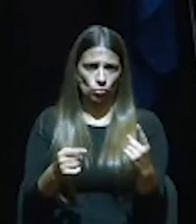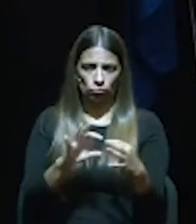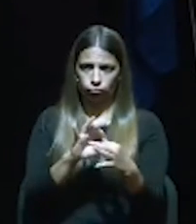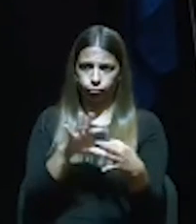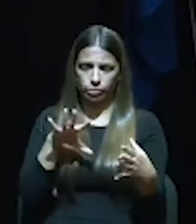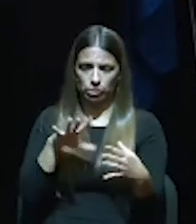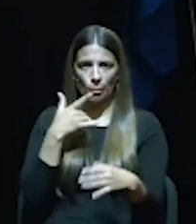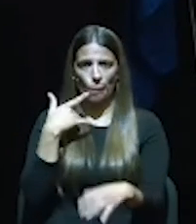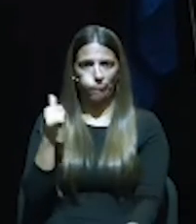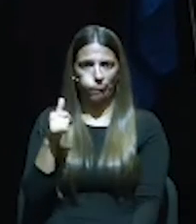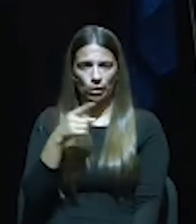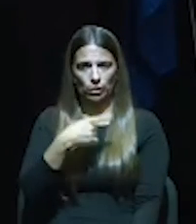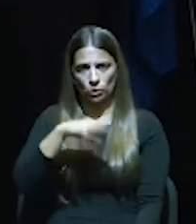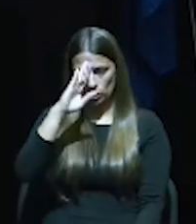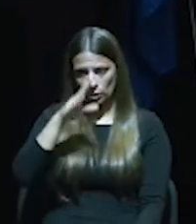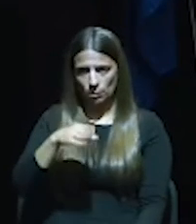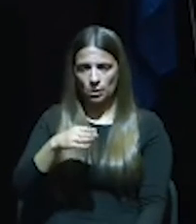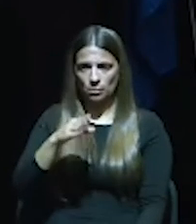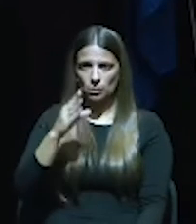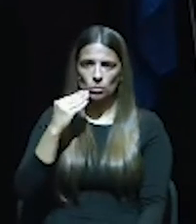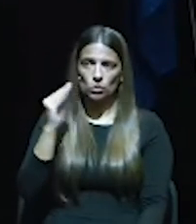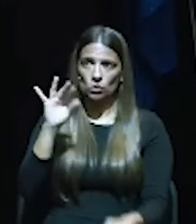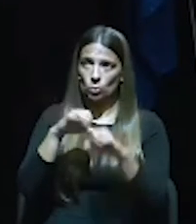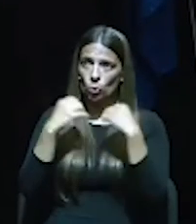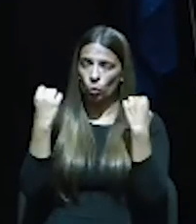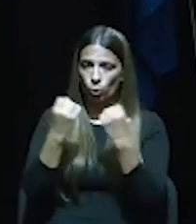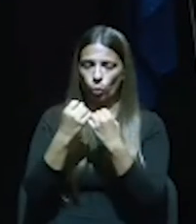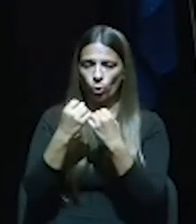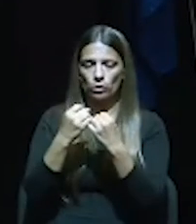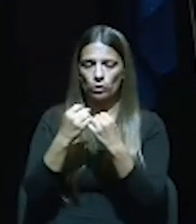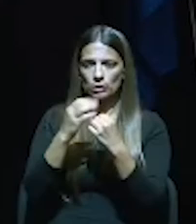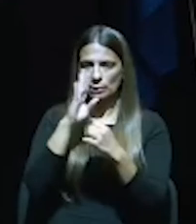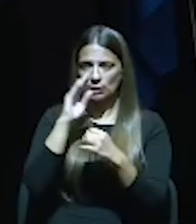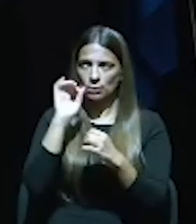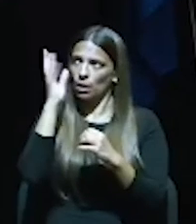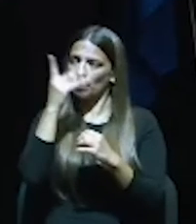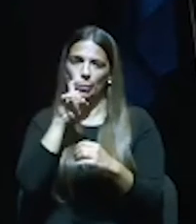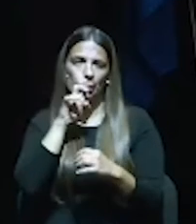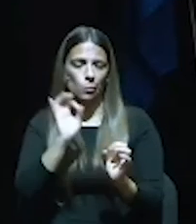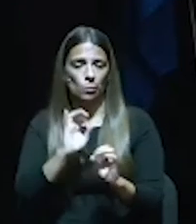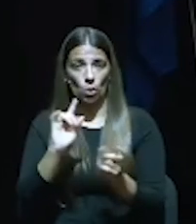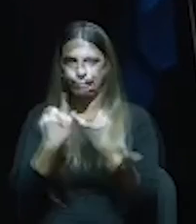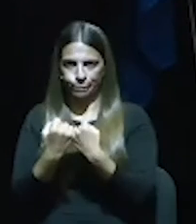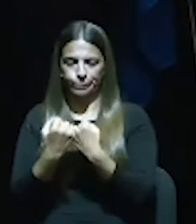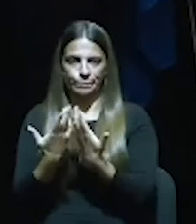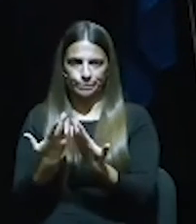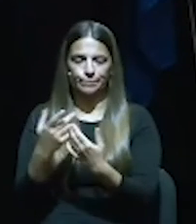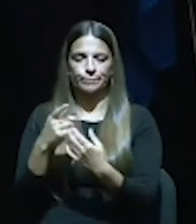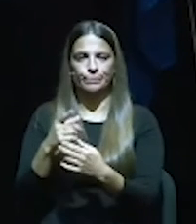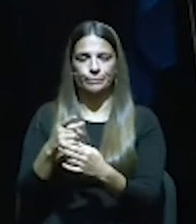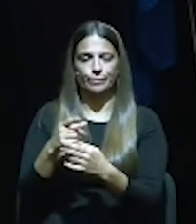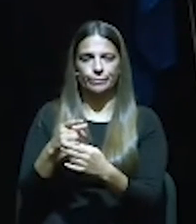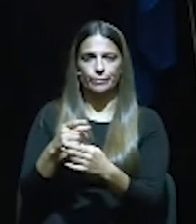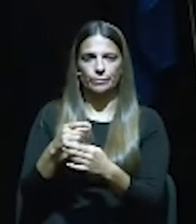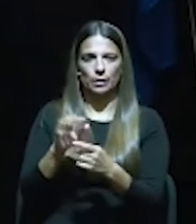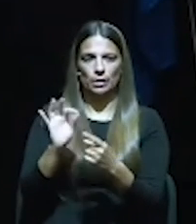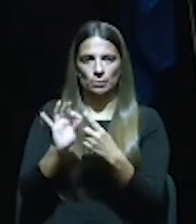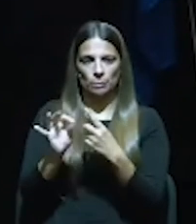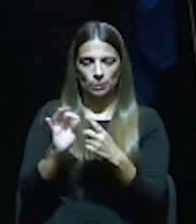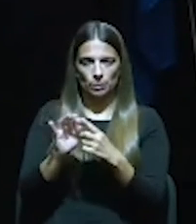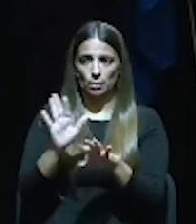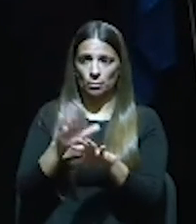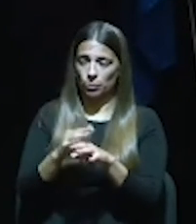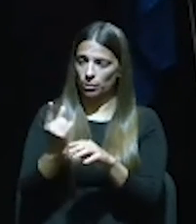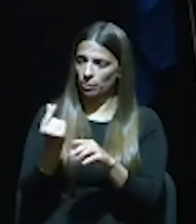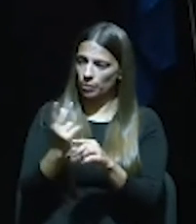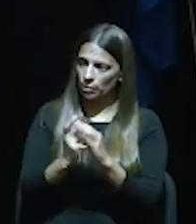Nós sabemos que não há justiça ambiental sem justiça social e sabemos que não há justiça social sem justiça ambiental. Um dos principais componentes da inflação